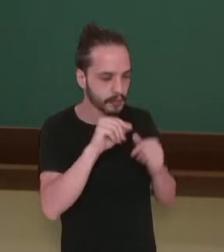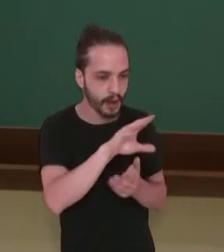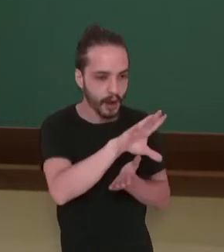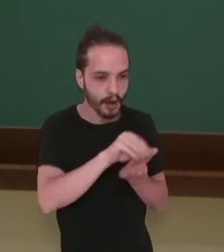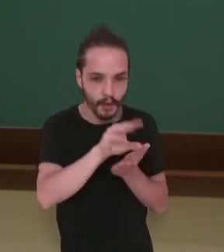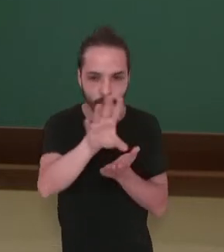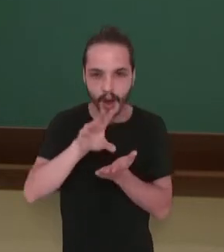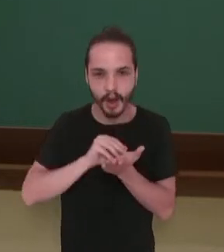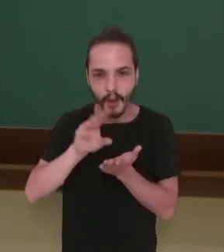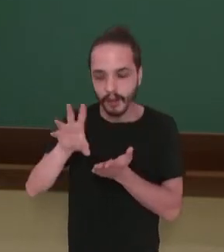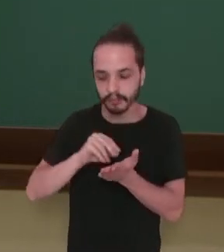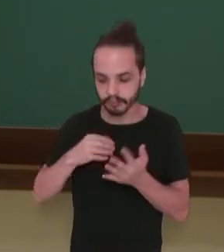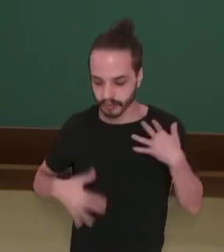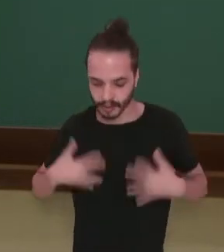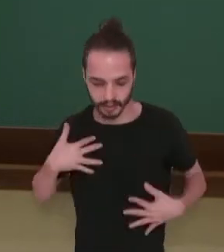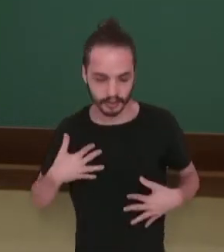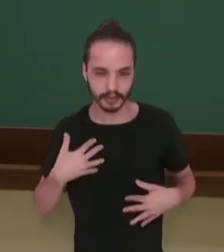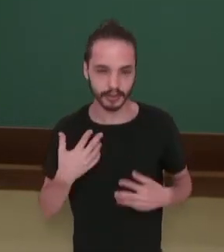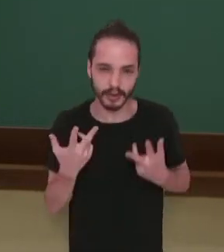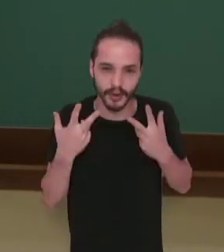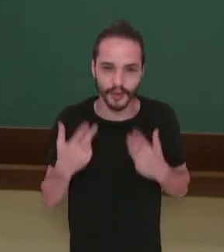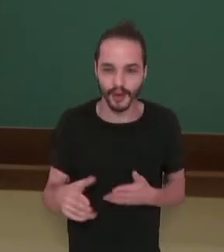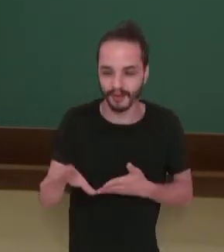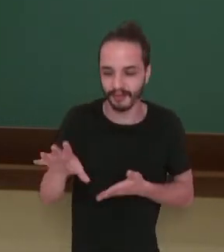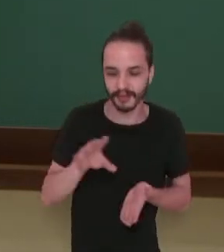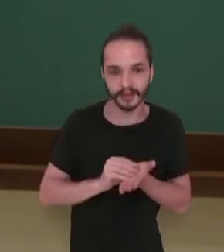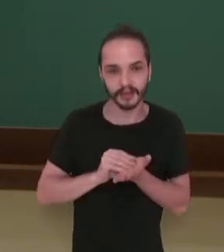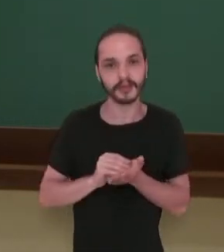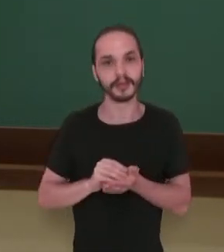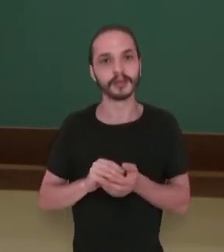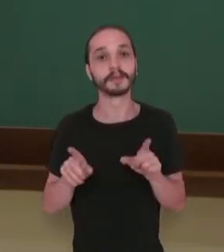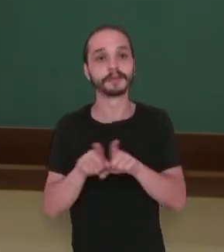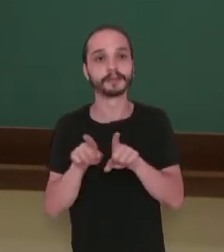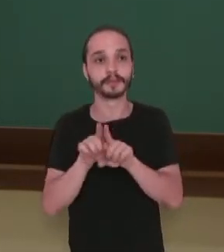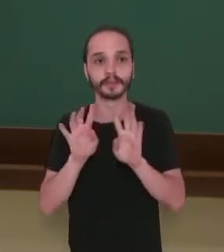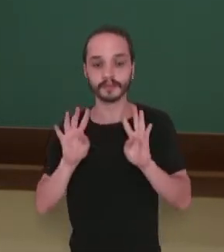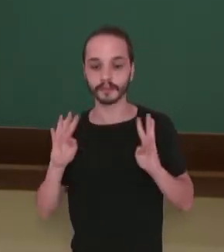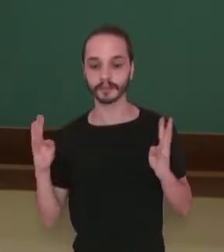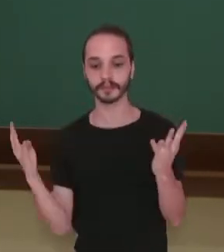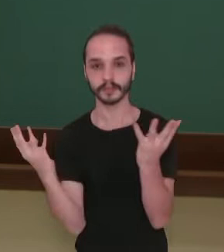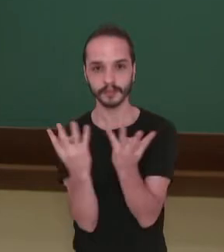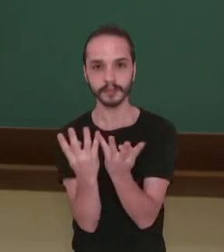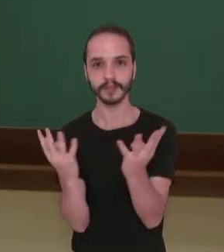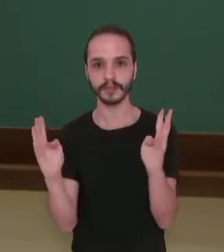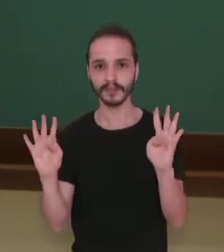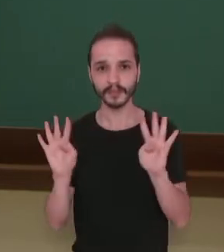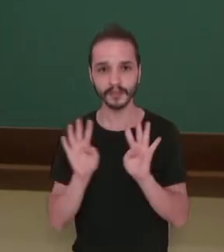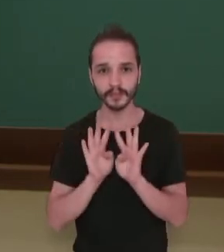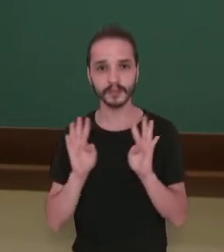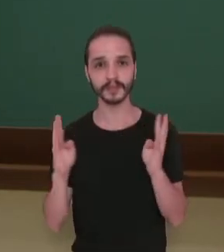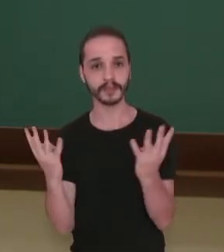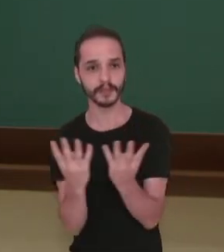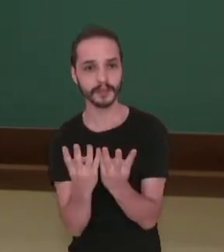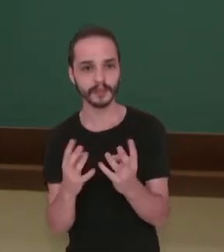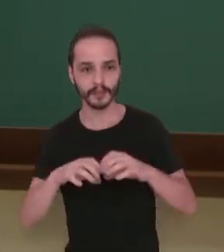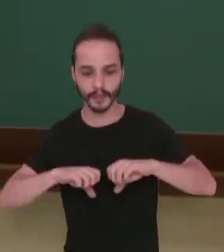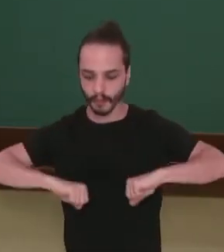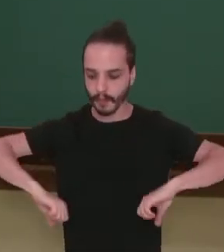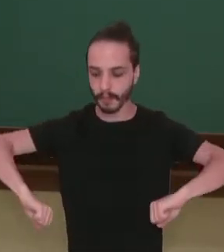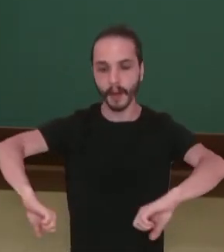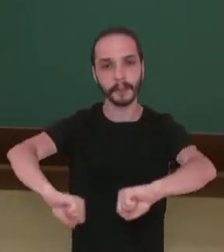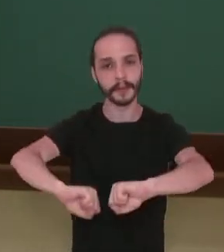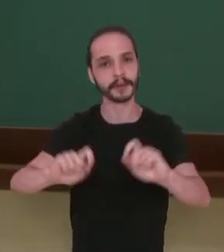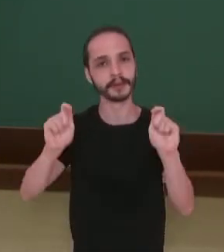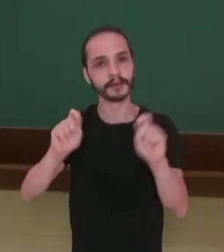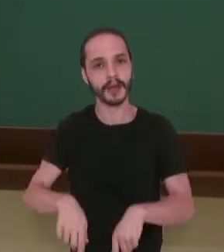os animais. E eles faziam em círculo para que todo mundo acompanhasse o